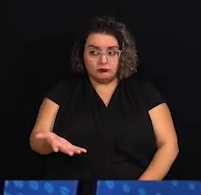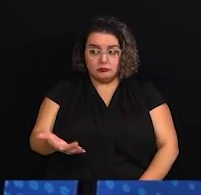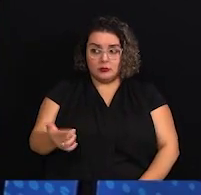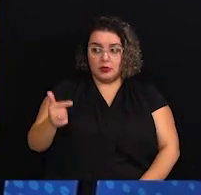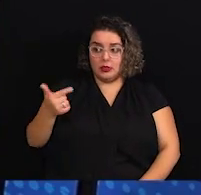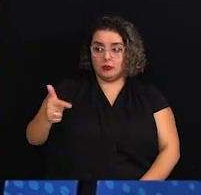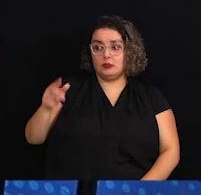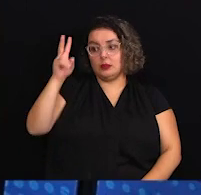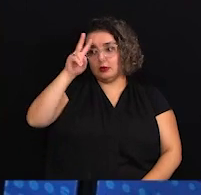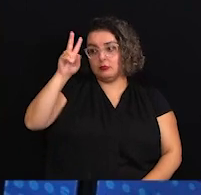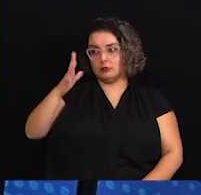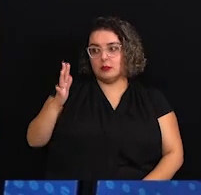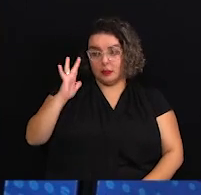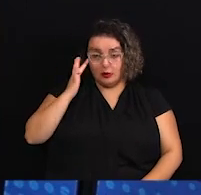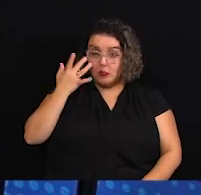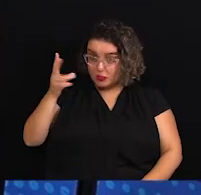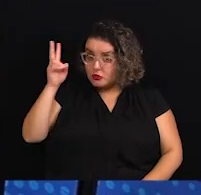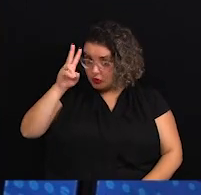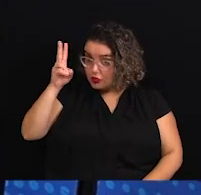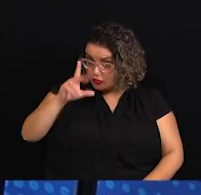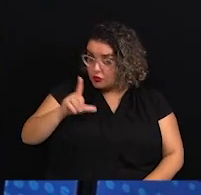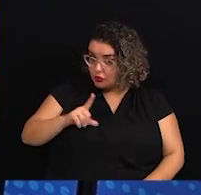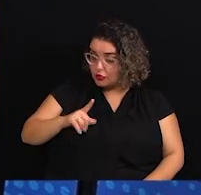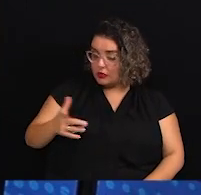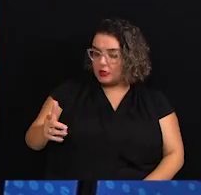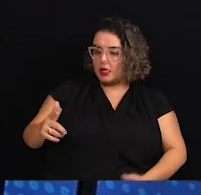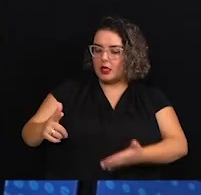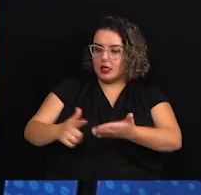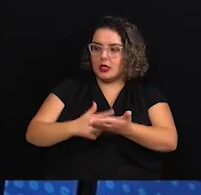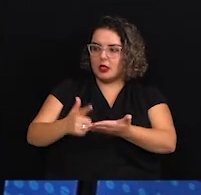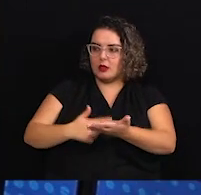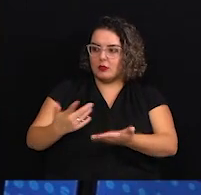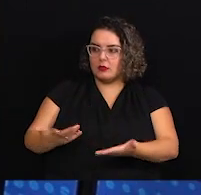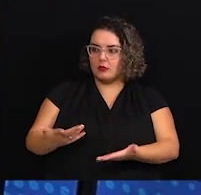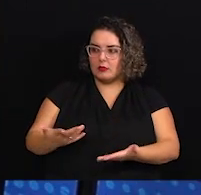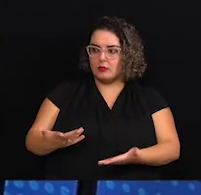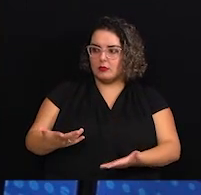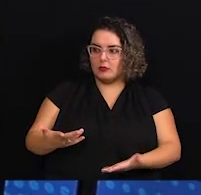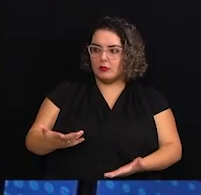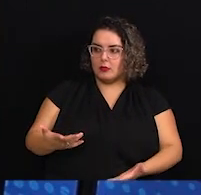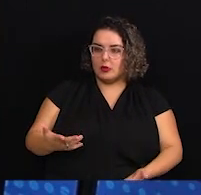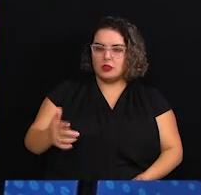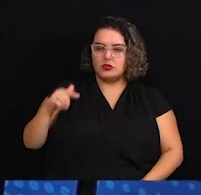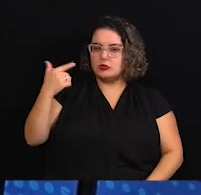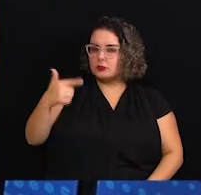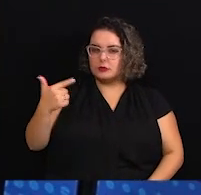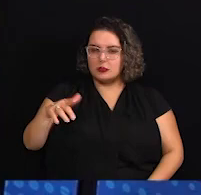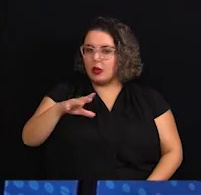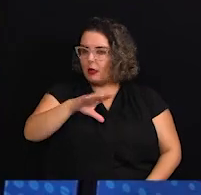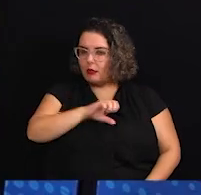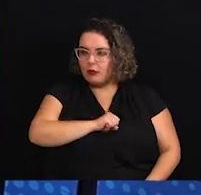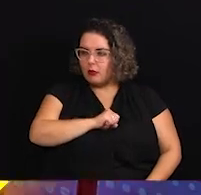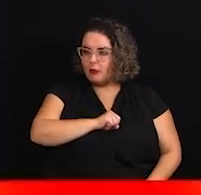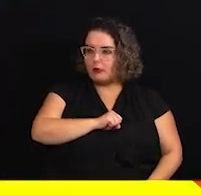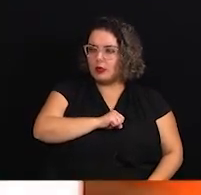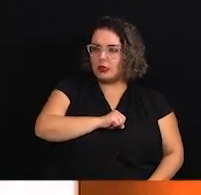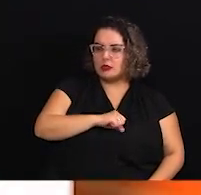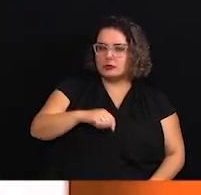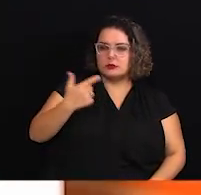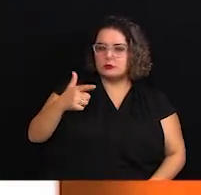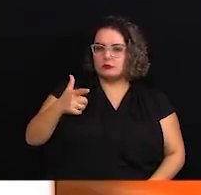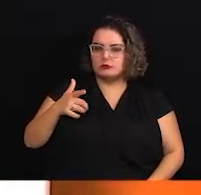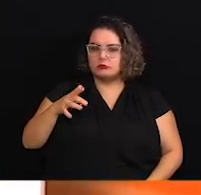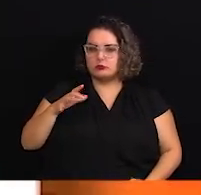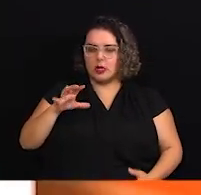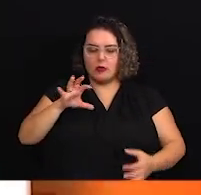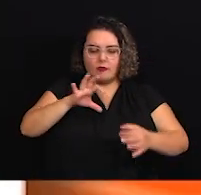tem essa história. Aliás, eu acho que tem bastante, né, nesse livro, muito sobre a questão do desamor, do desapego parental,